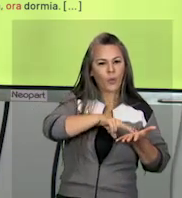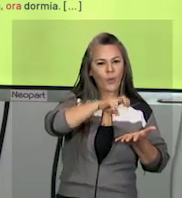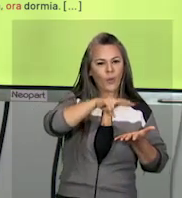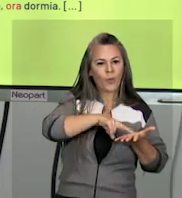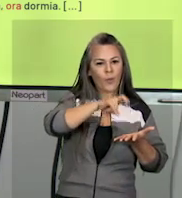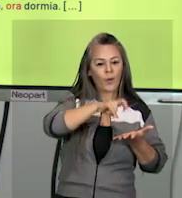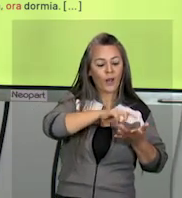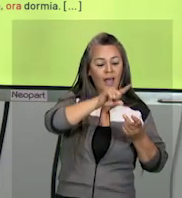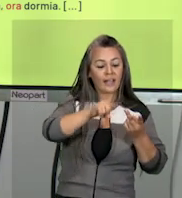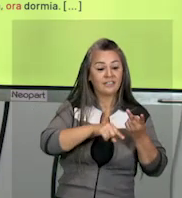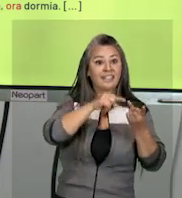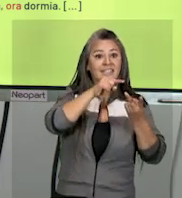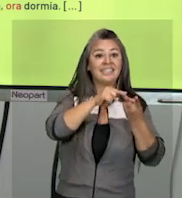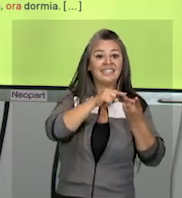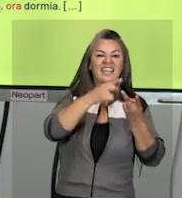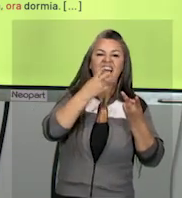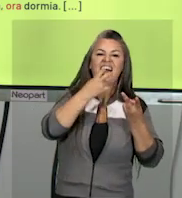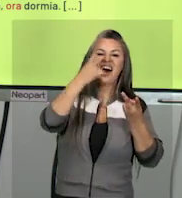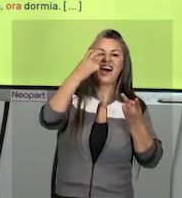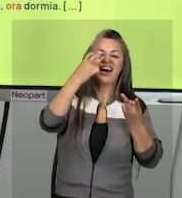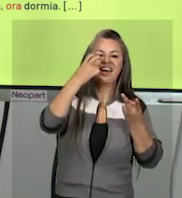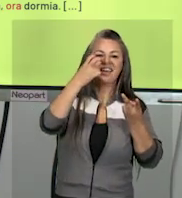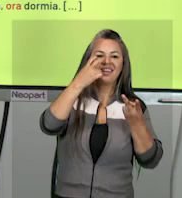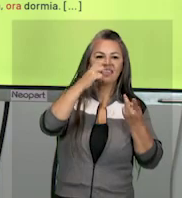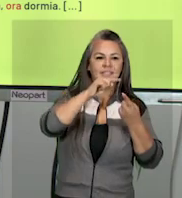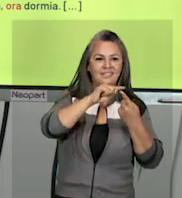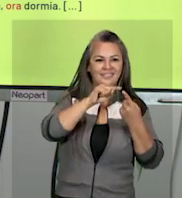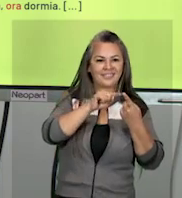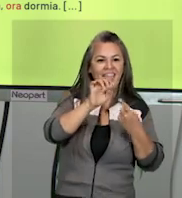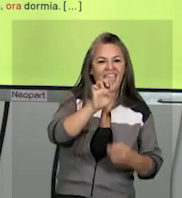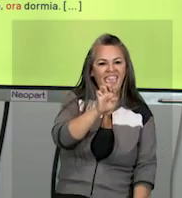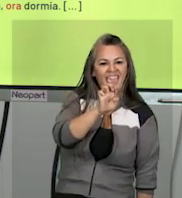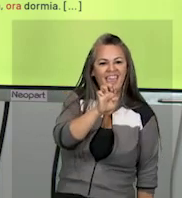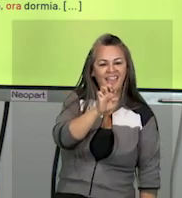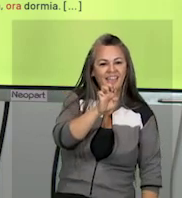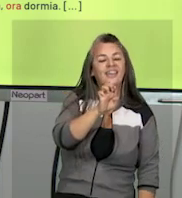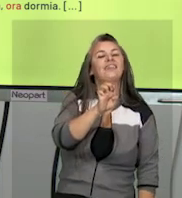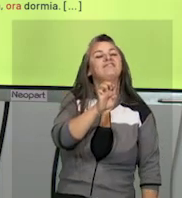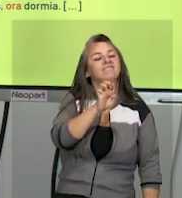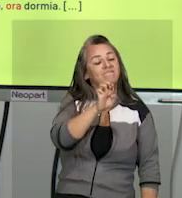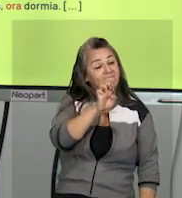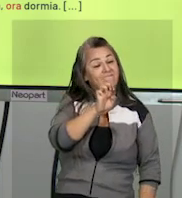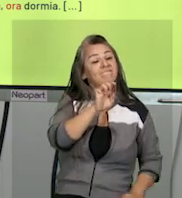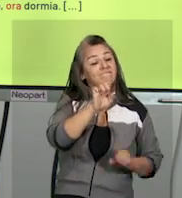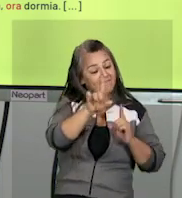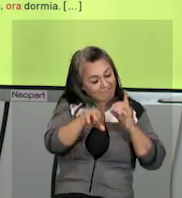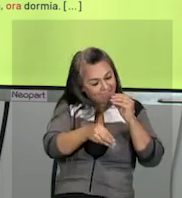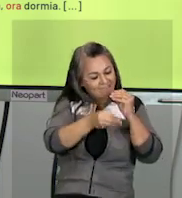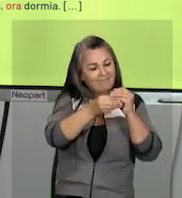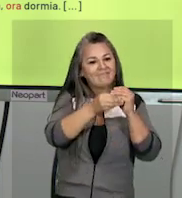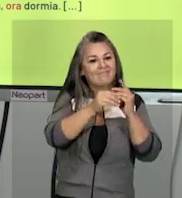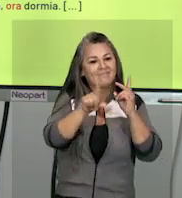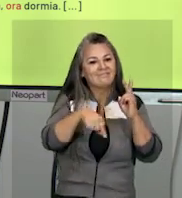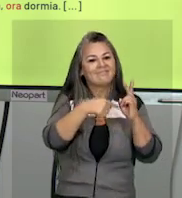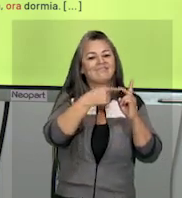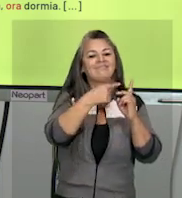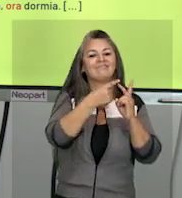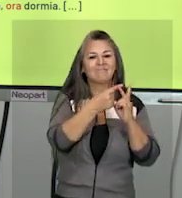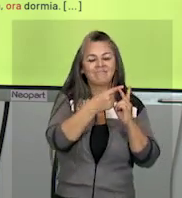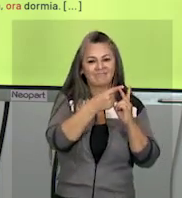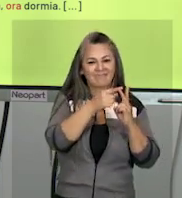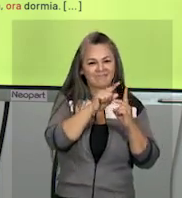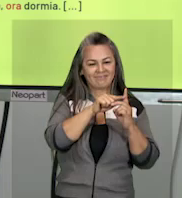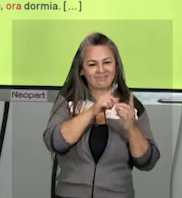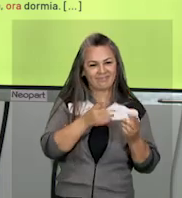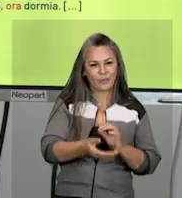as duas coisas ao mesmo tempo. Então, a conjunção e está somando uma ação à outra anterior. Ele pulava e gritava. É